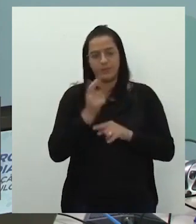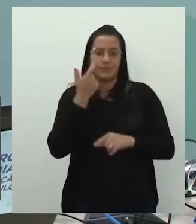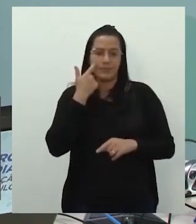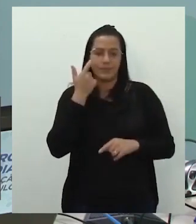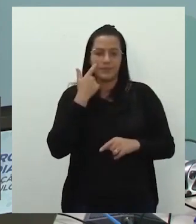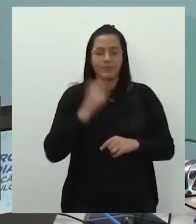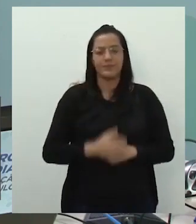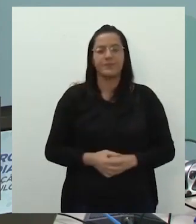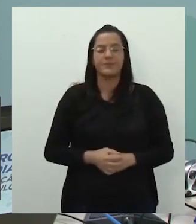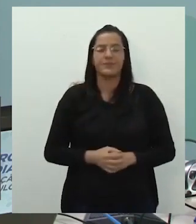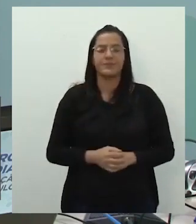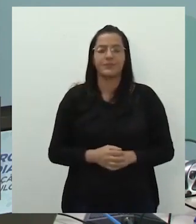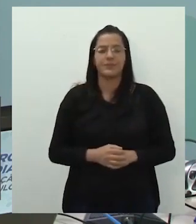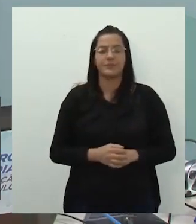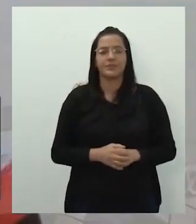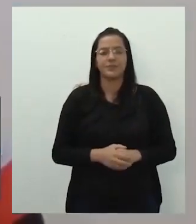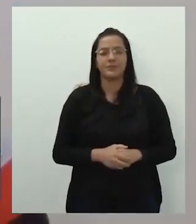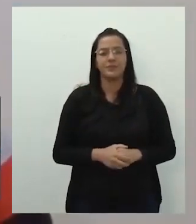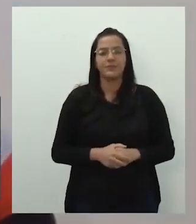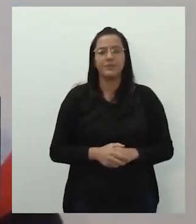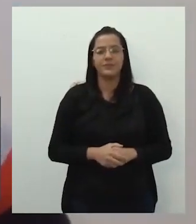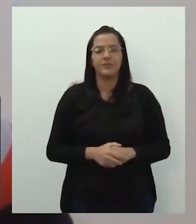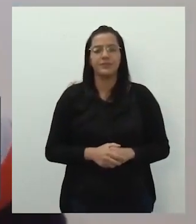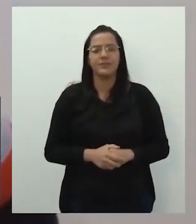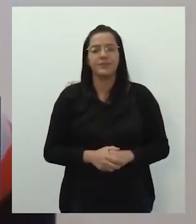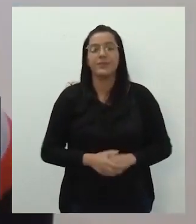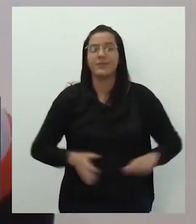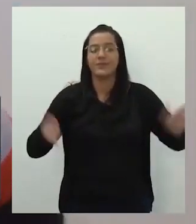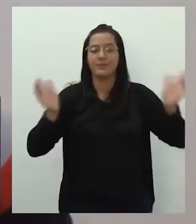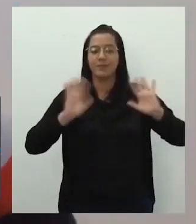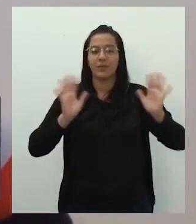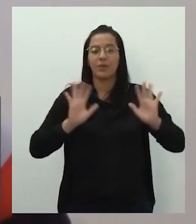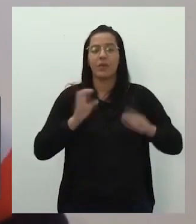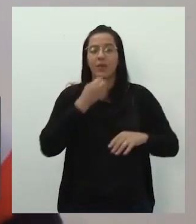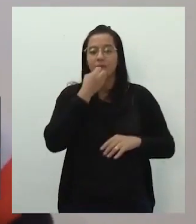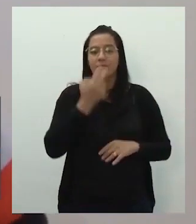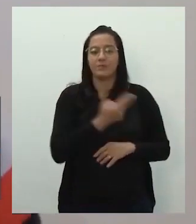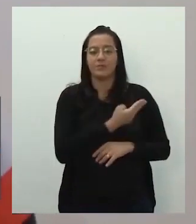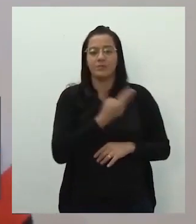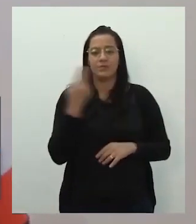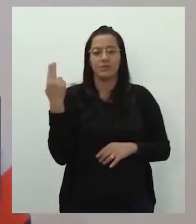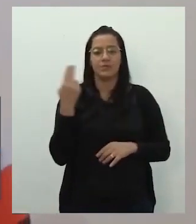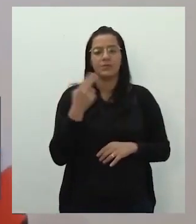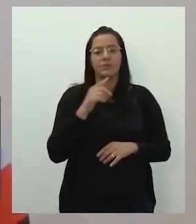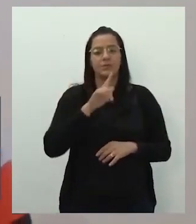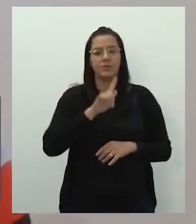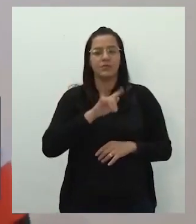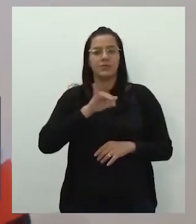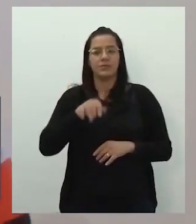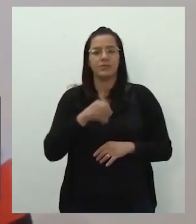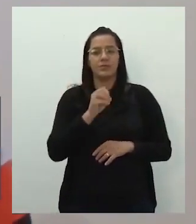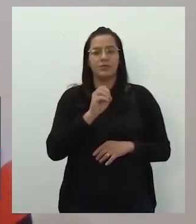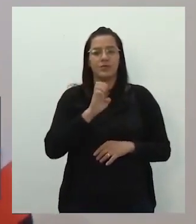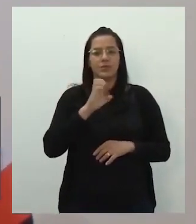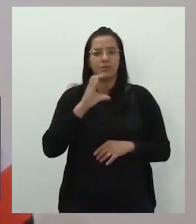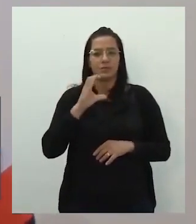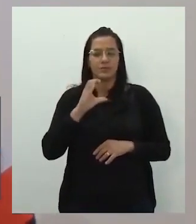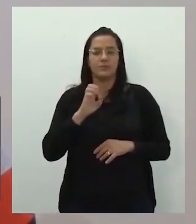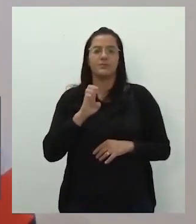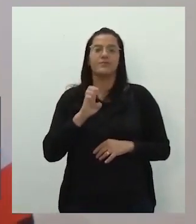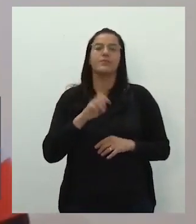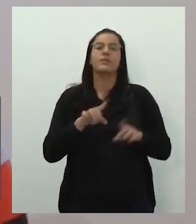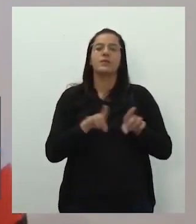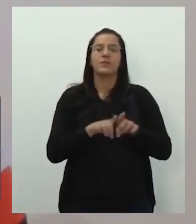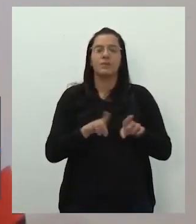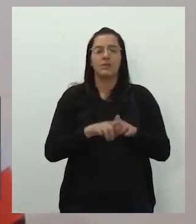vídeo. Olá a todos e todas, meu nome é Joyce dos Santos Leite Cruz, sou professora da disciplina de Biologia na